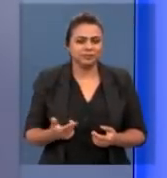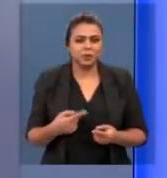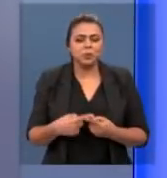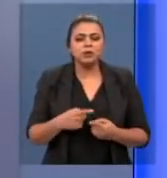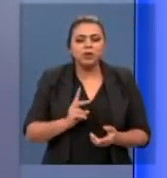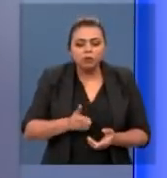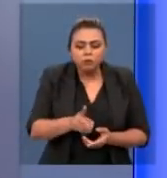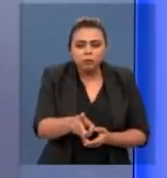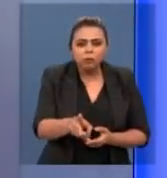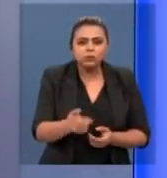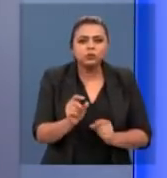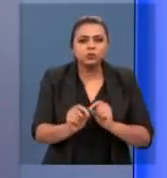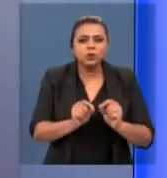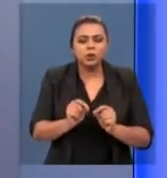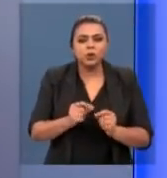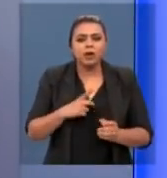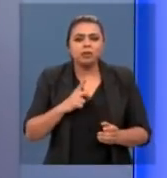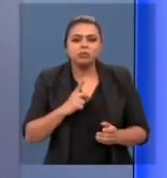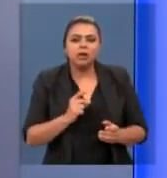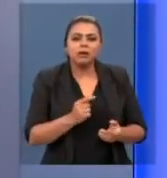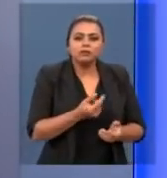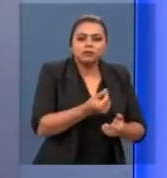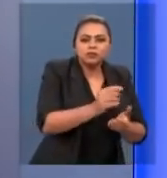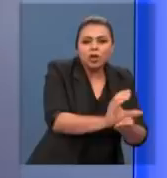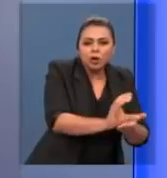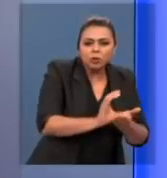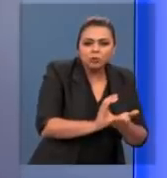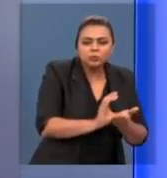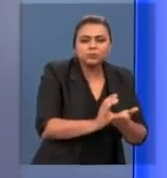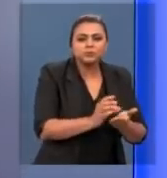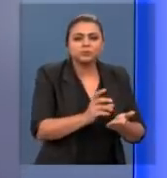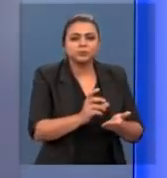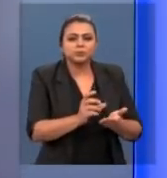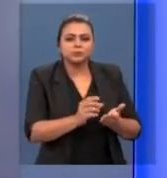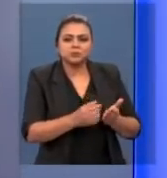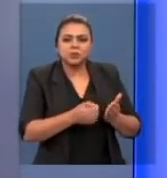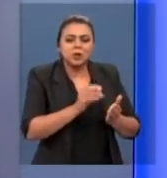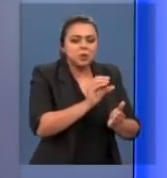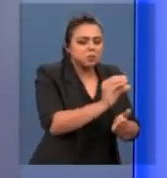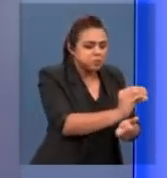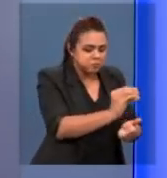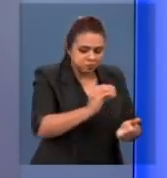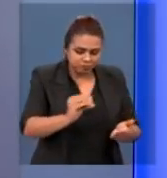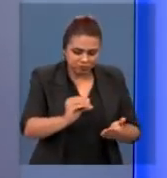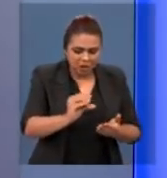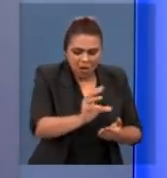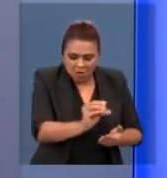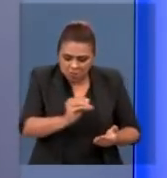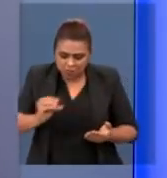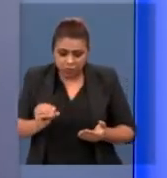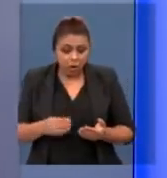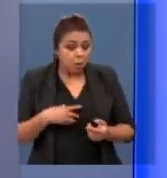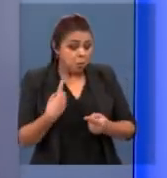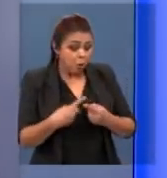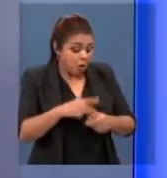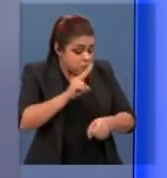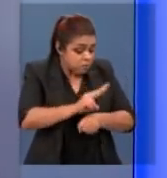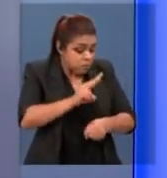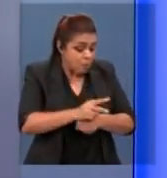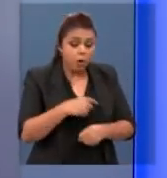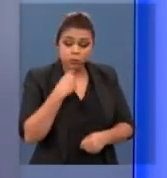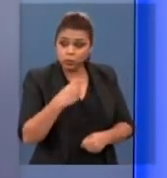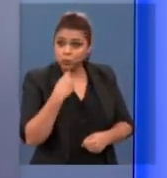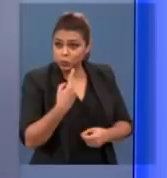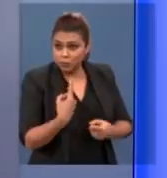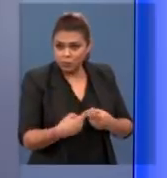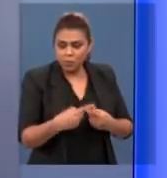continuarmos abrindo mão de receita através de benefícios fiscais que não são sequer possível de serem fiscalizadas por nós porque